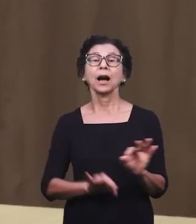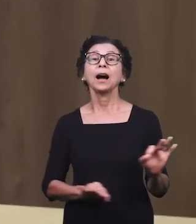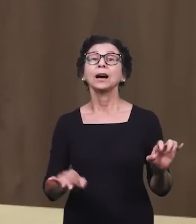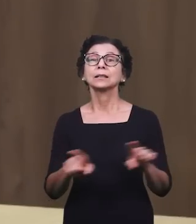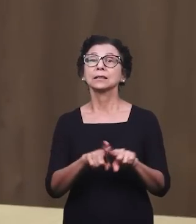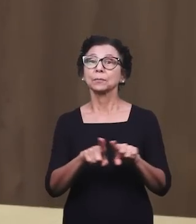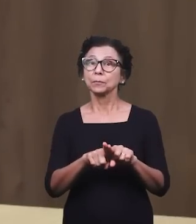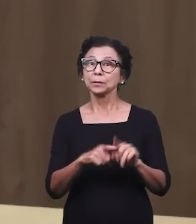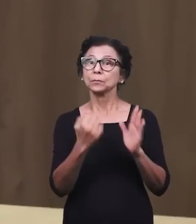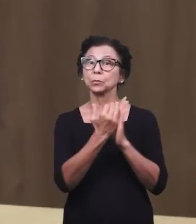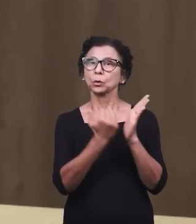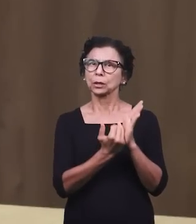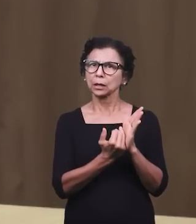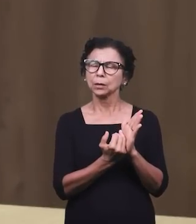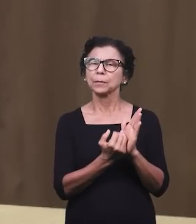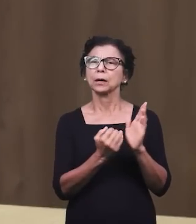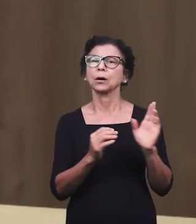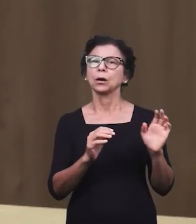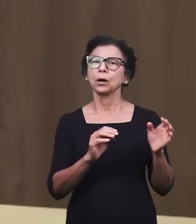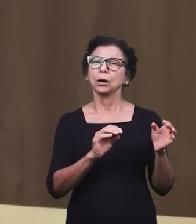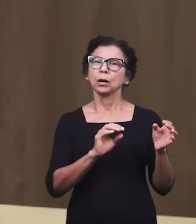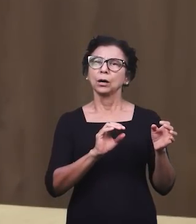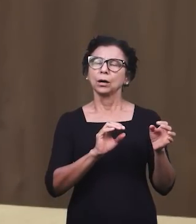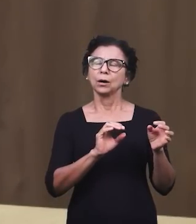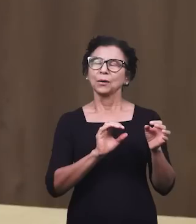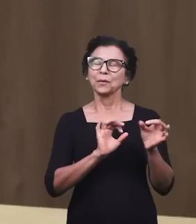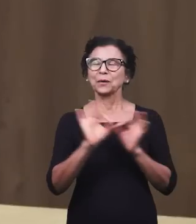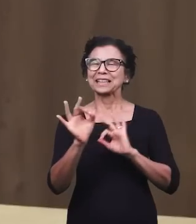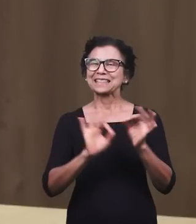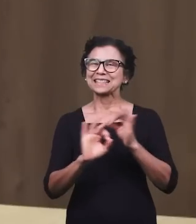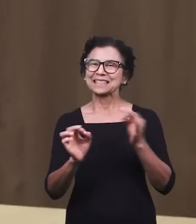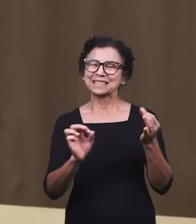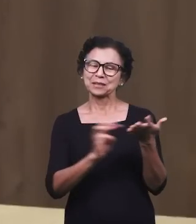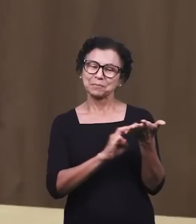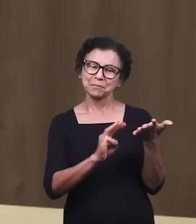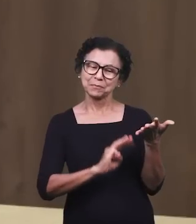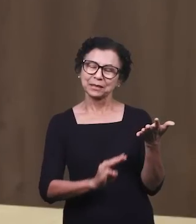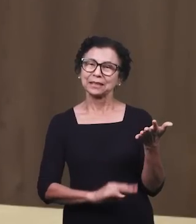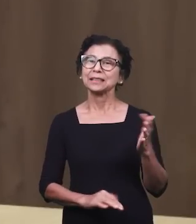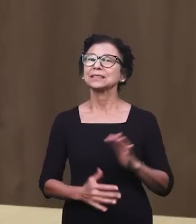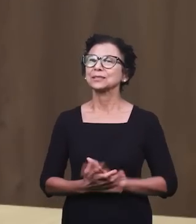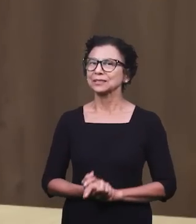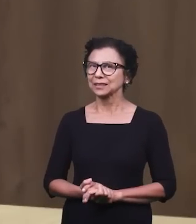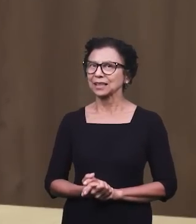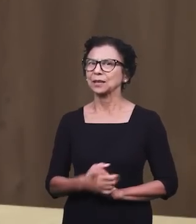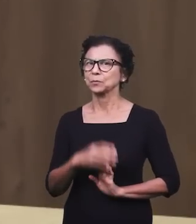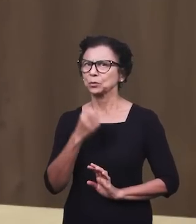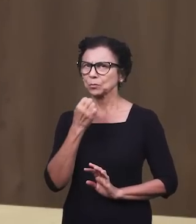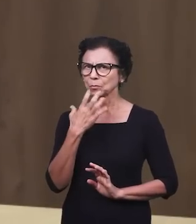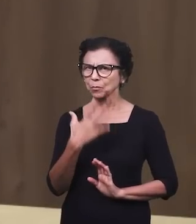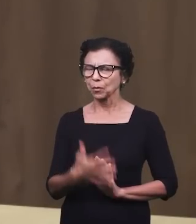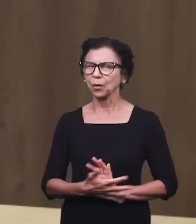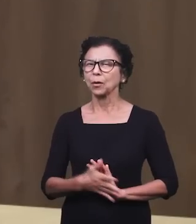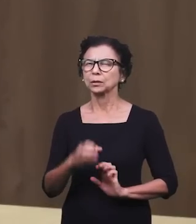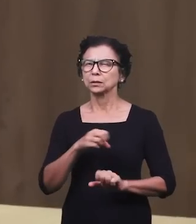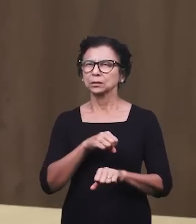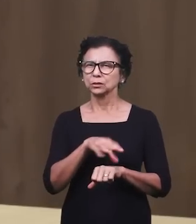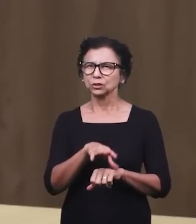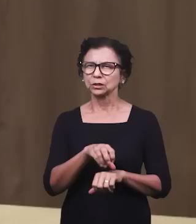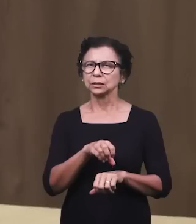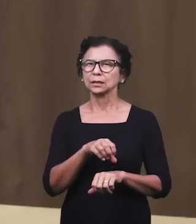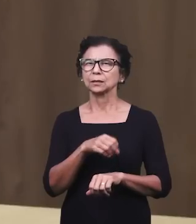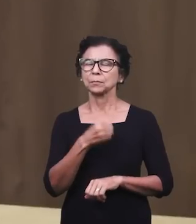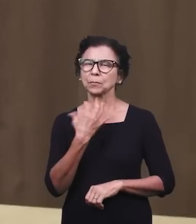mas é um programa muito bom e que ajuda muito os pais na orientação dos seus filhos sobre todos os aspectos, baseado na Palavra de